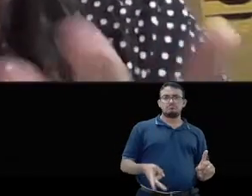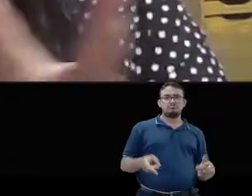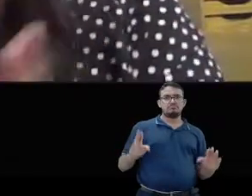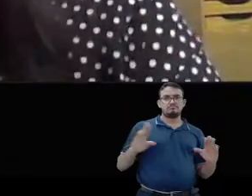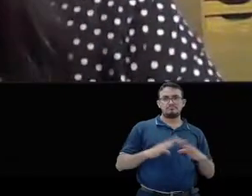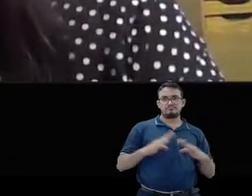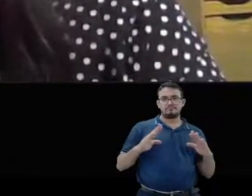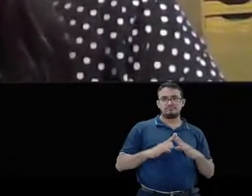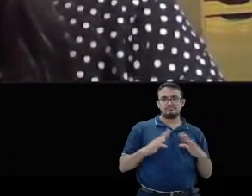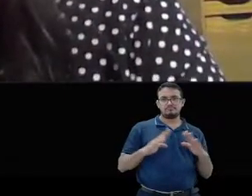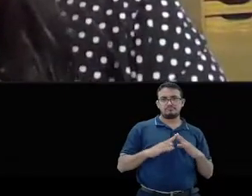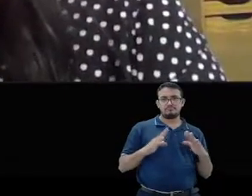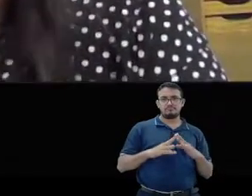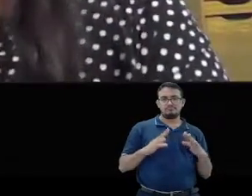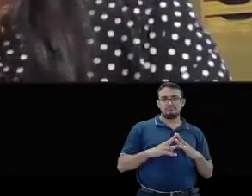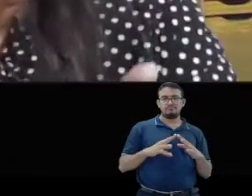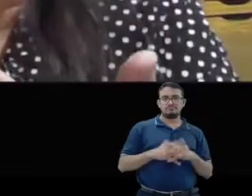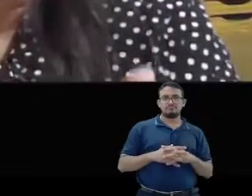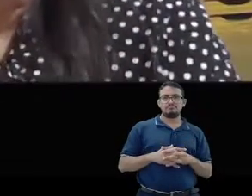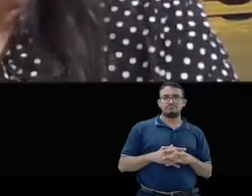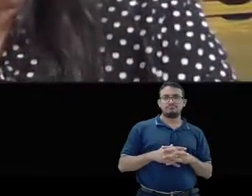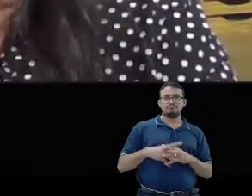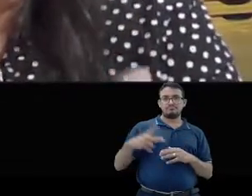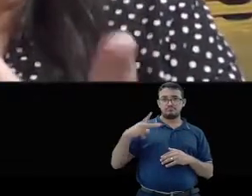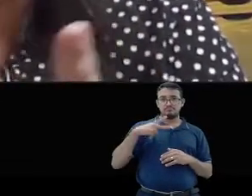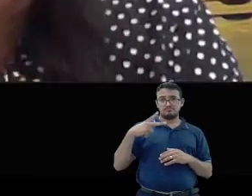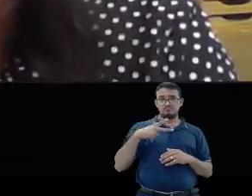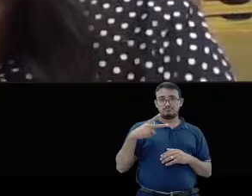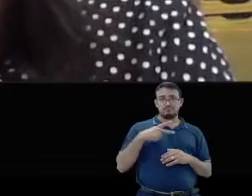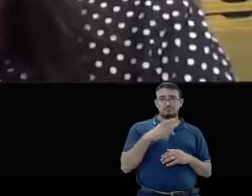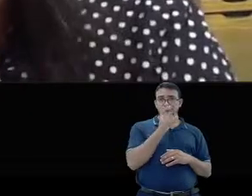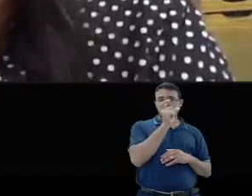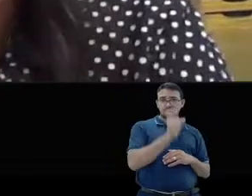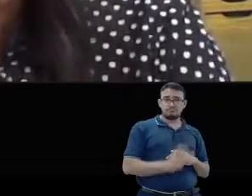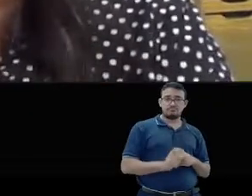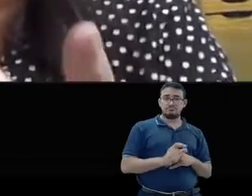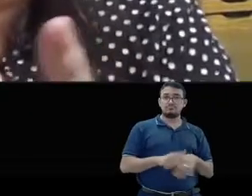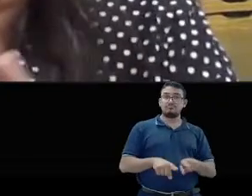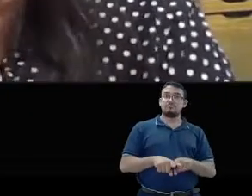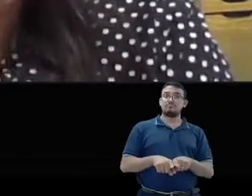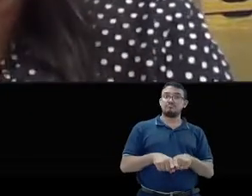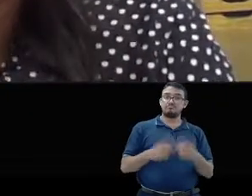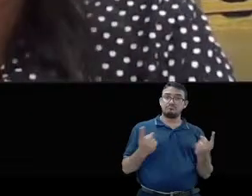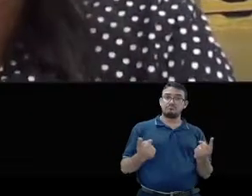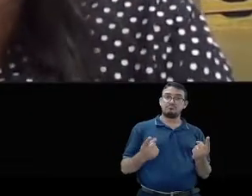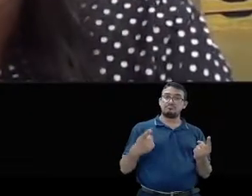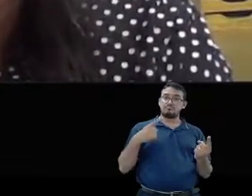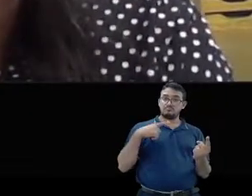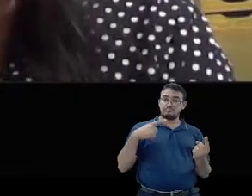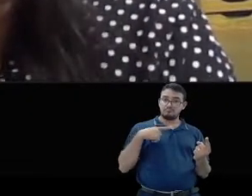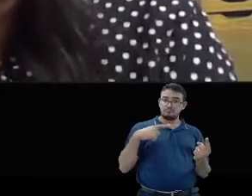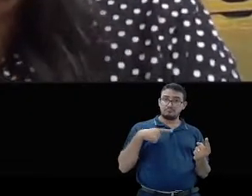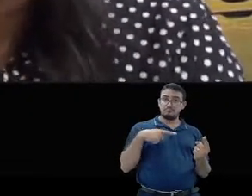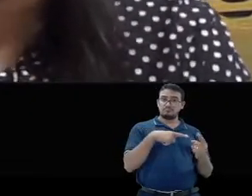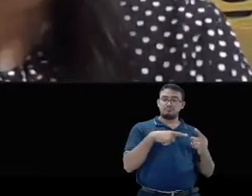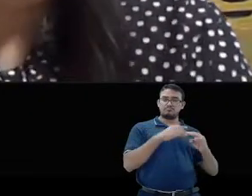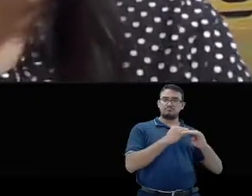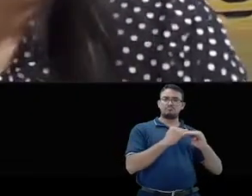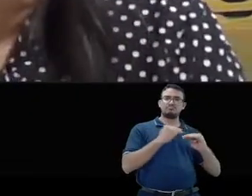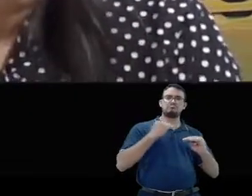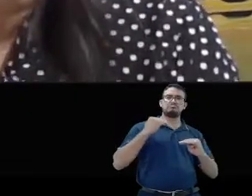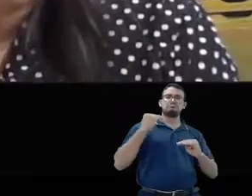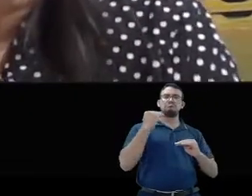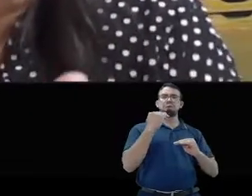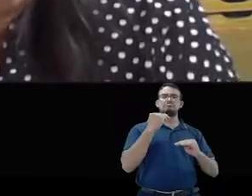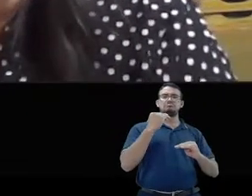Pessoal, habitual. Mas não estava sob as ordens, não estava sob nenhum poder diretivo e também